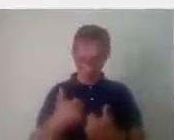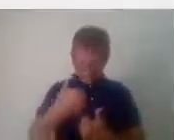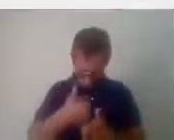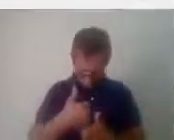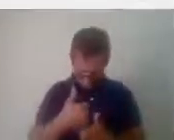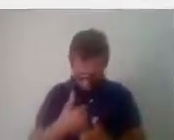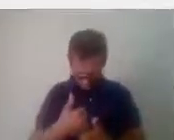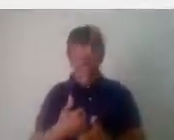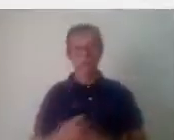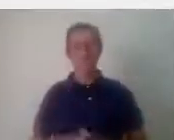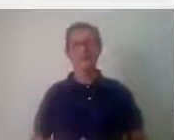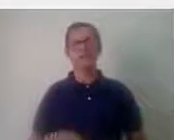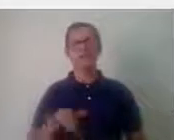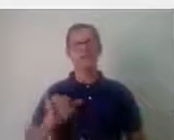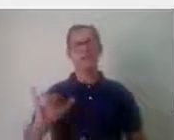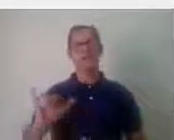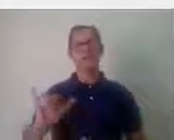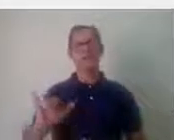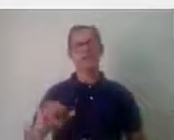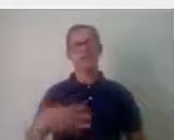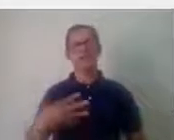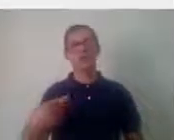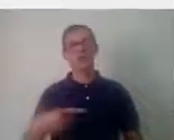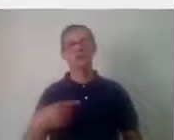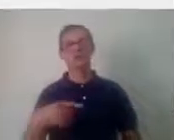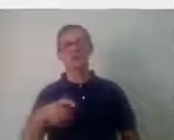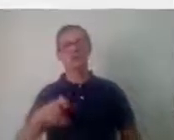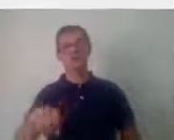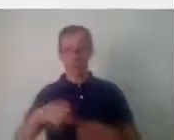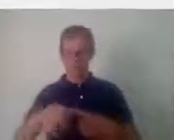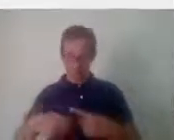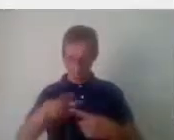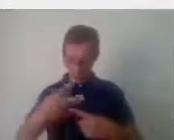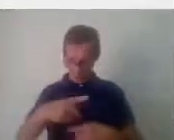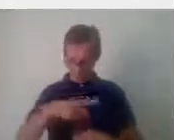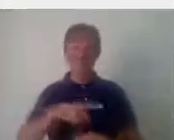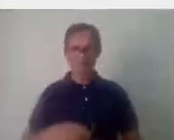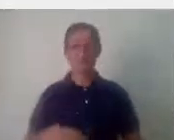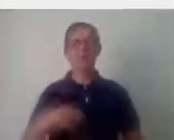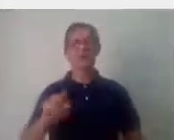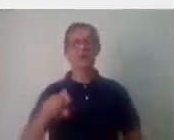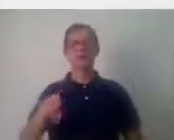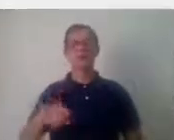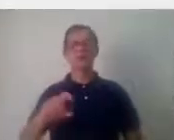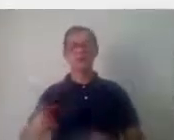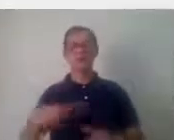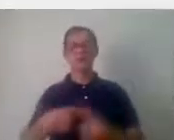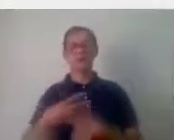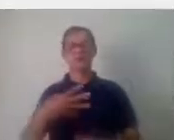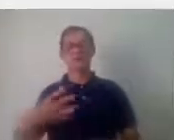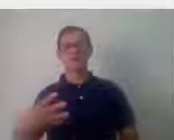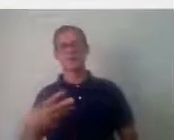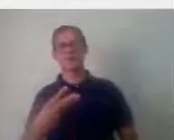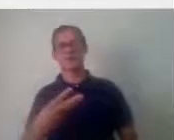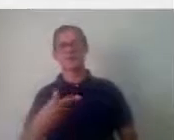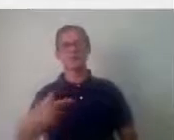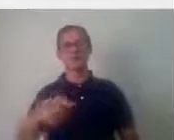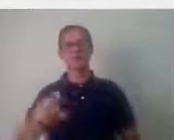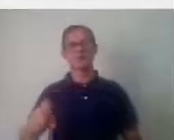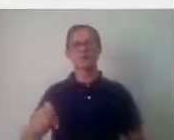Substituímos no lugar do y, 4 menos x ao quadrado. Nós vamos ter 8x vezes 4,